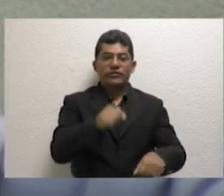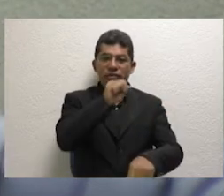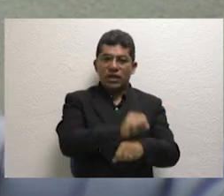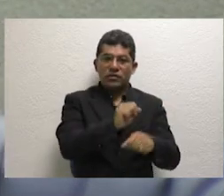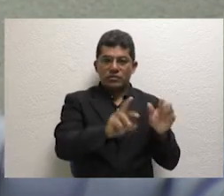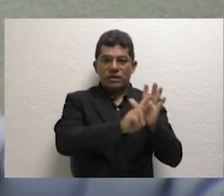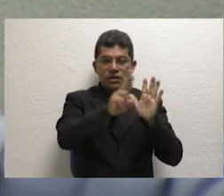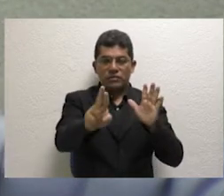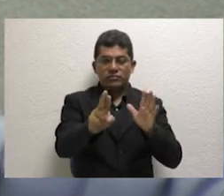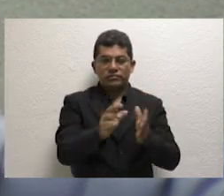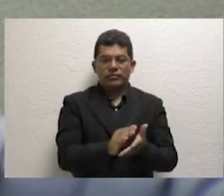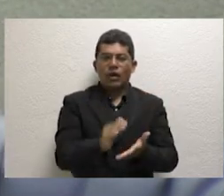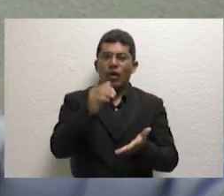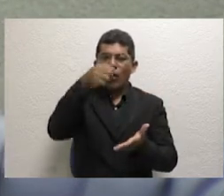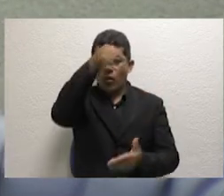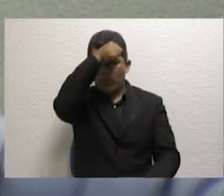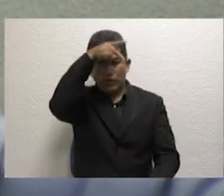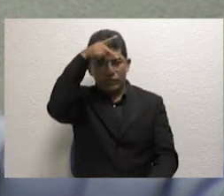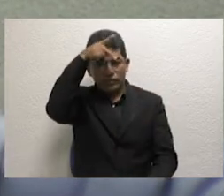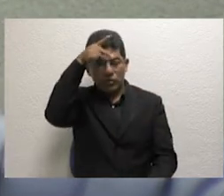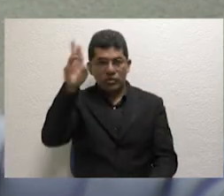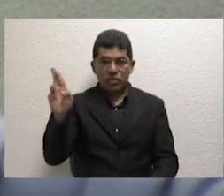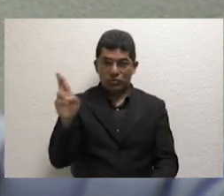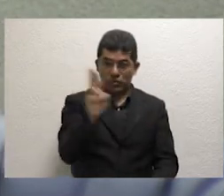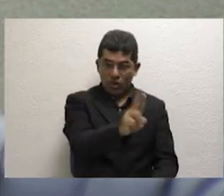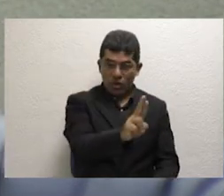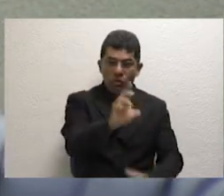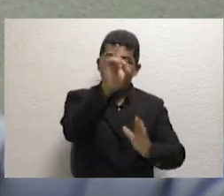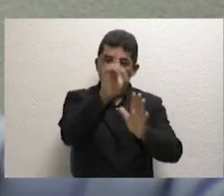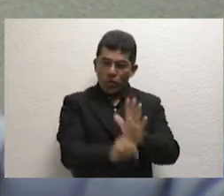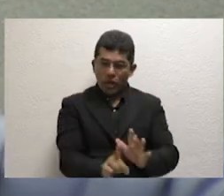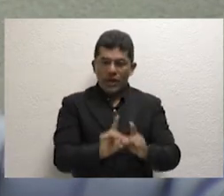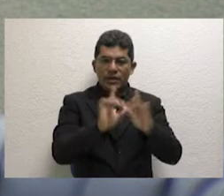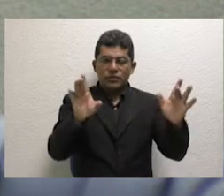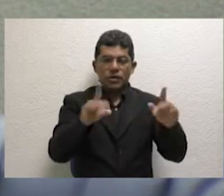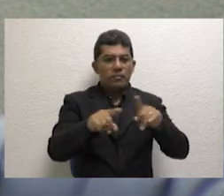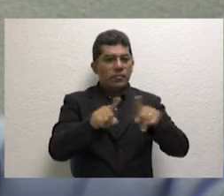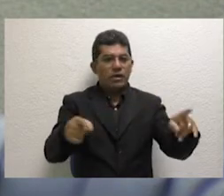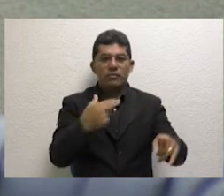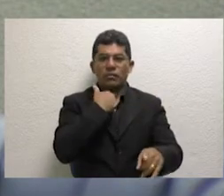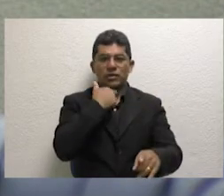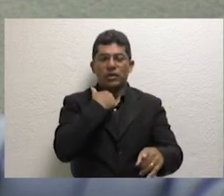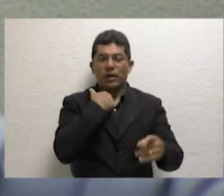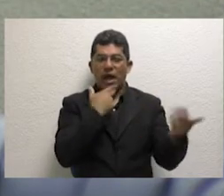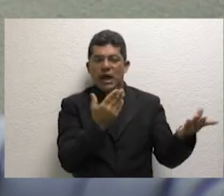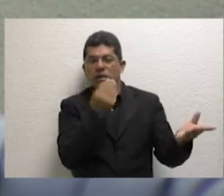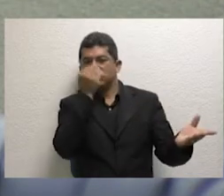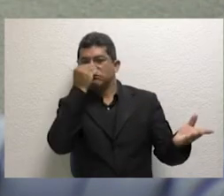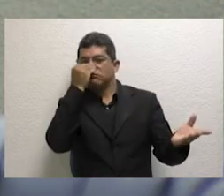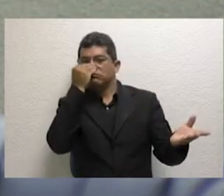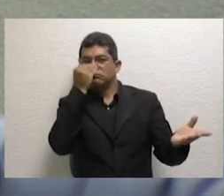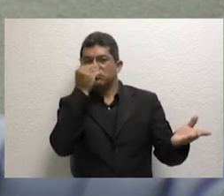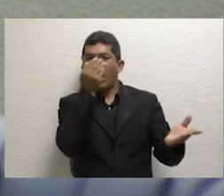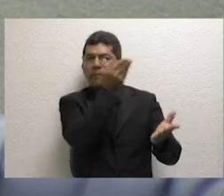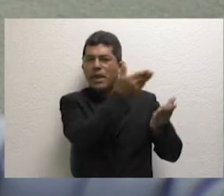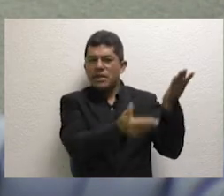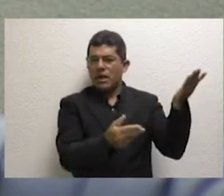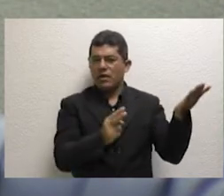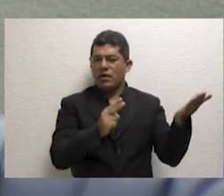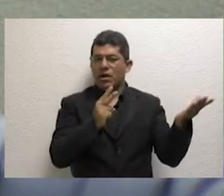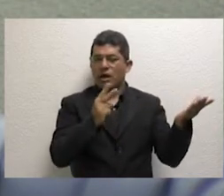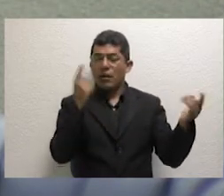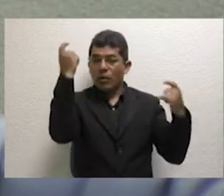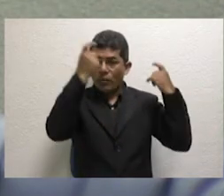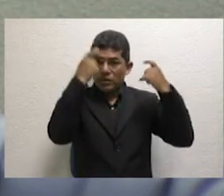o prefeito se posicionou é democrático mas não podemos desconsiderar a preocupação desta